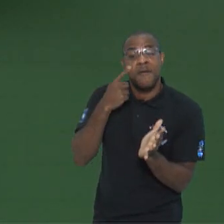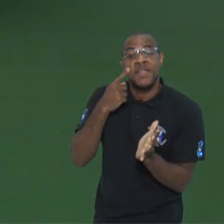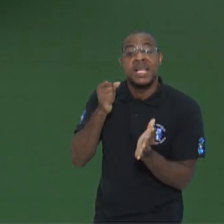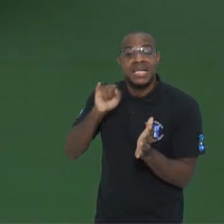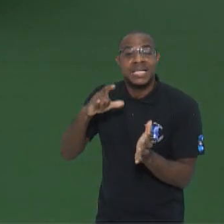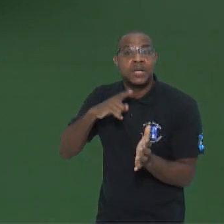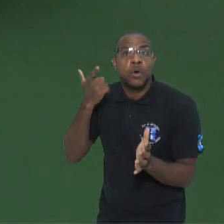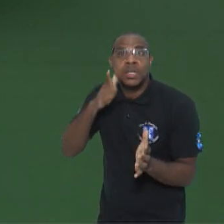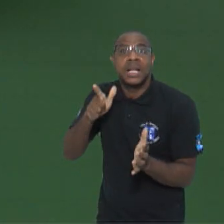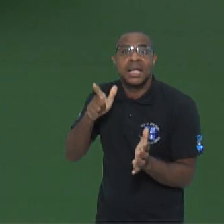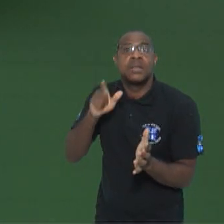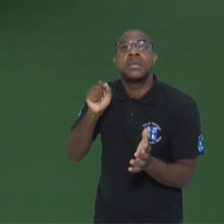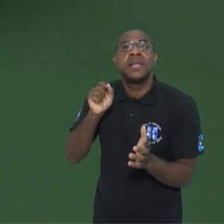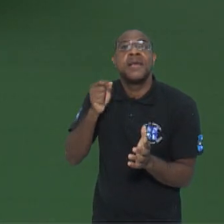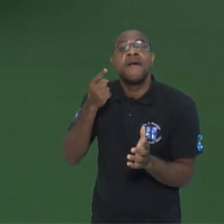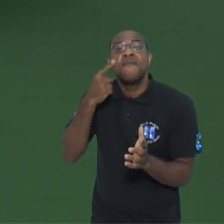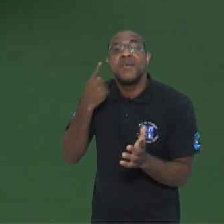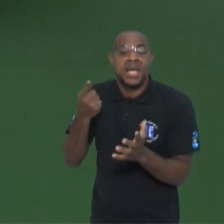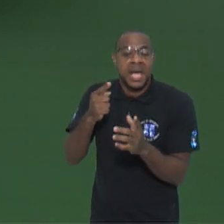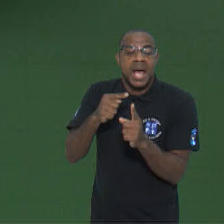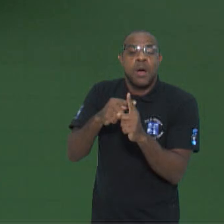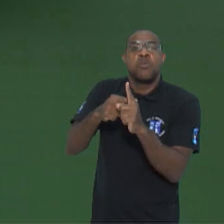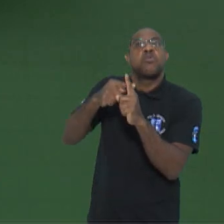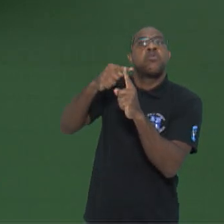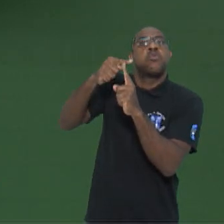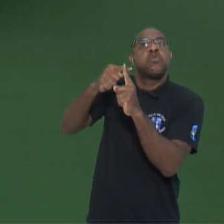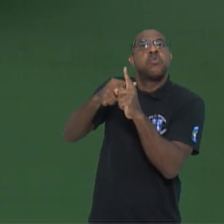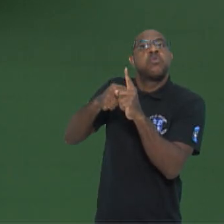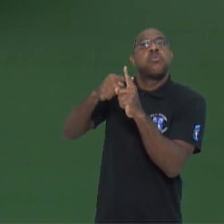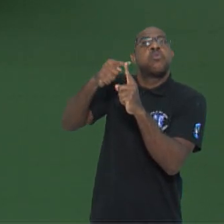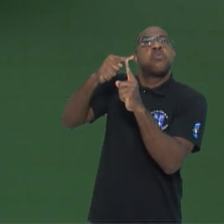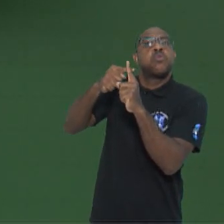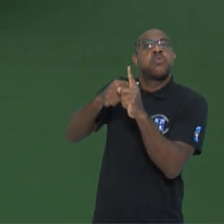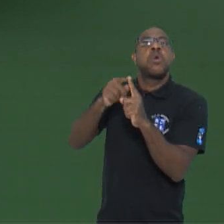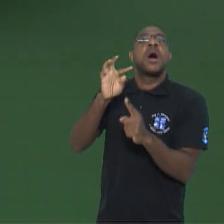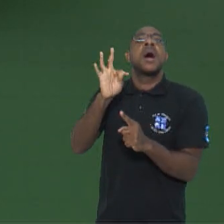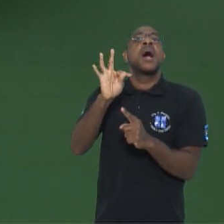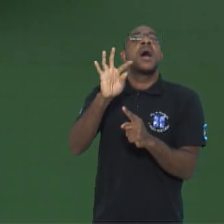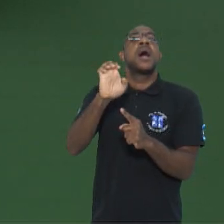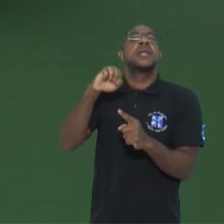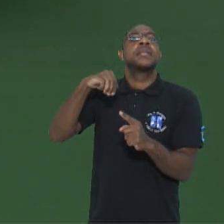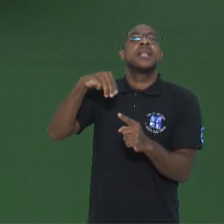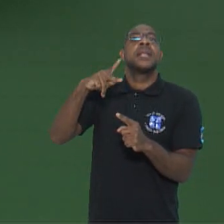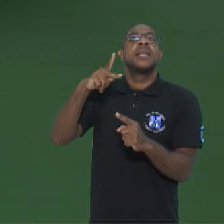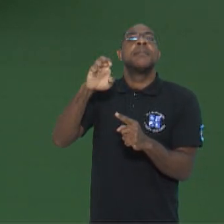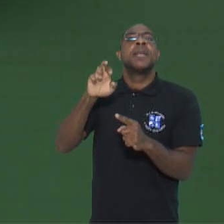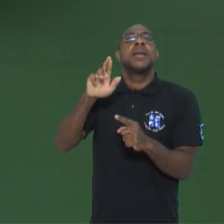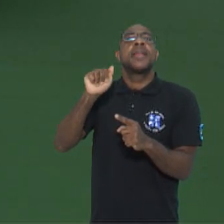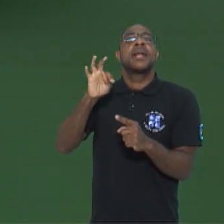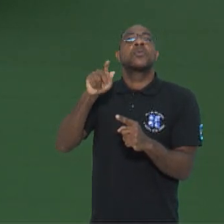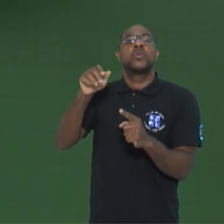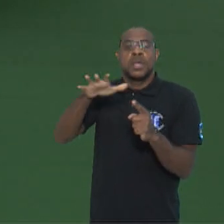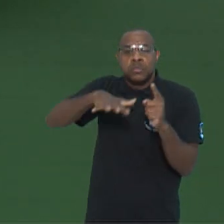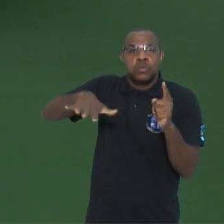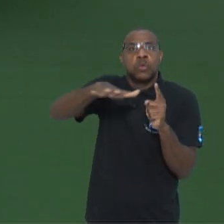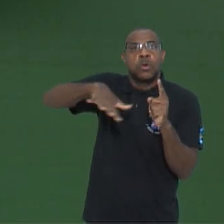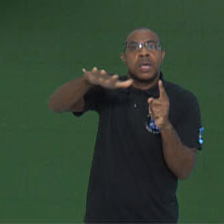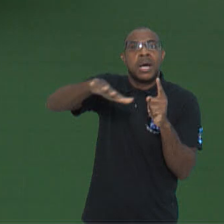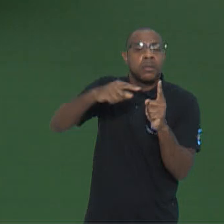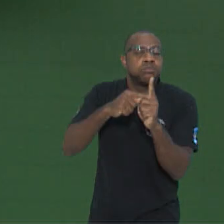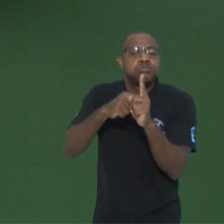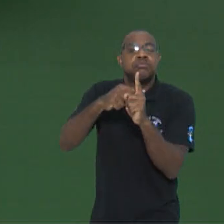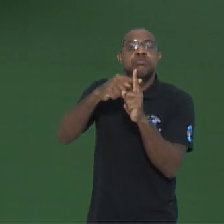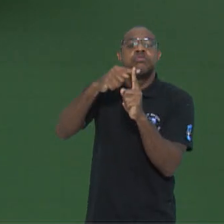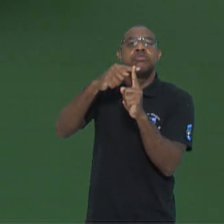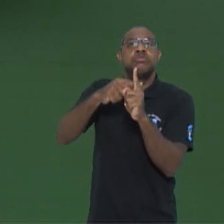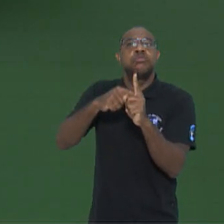abaixo de zero. E ele queria realmente, de fato, descobrir se isso era verdade ou não. Além de vários outros mitos de monstros